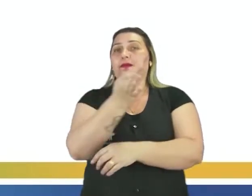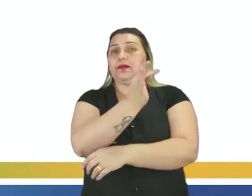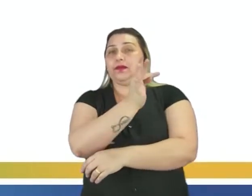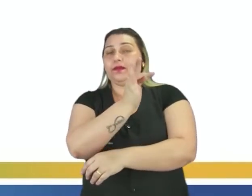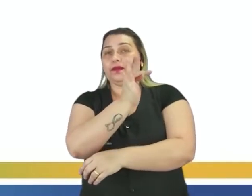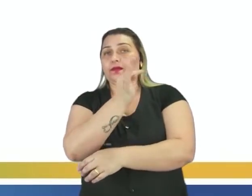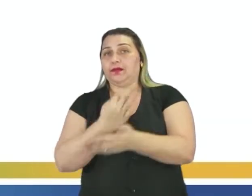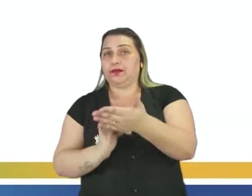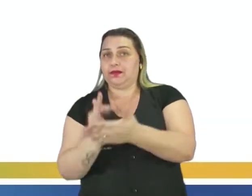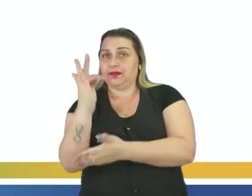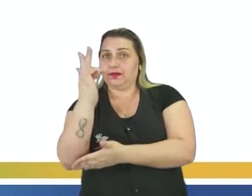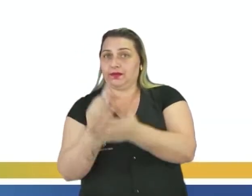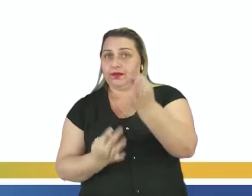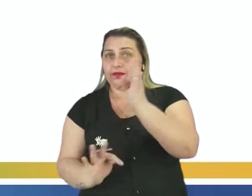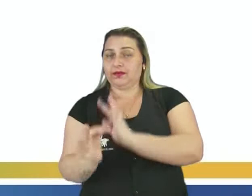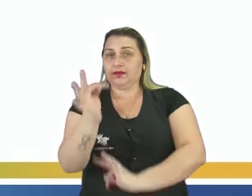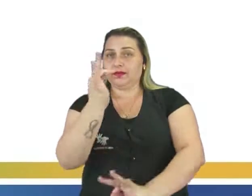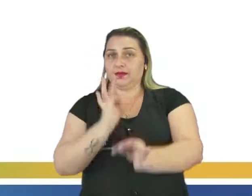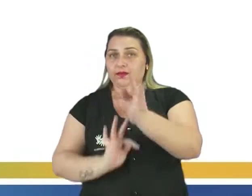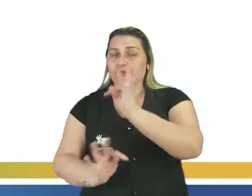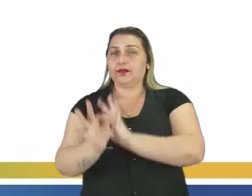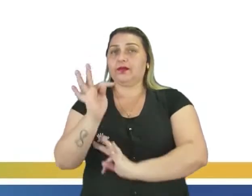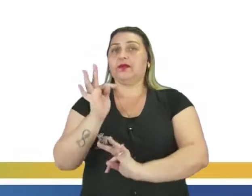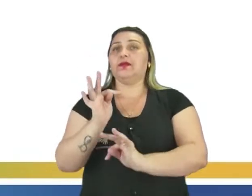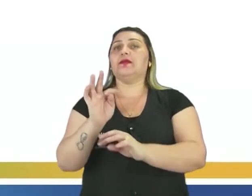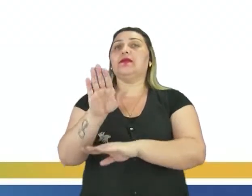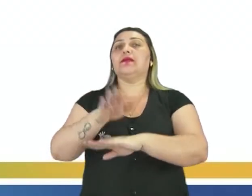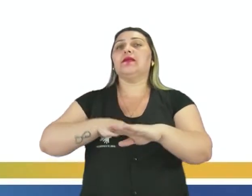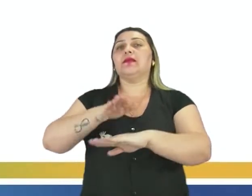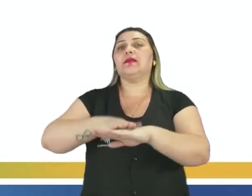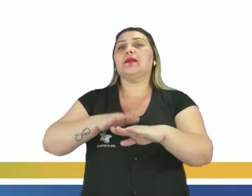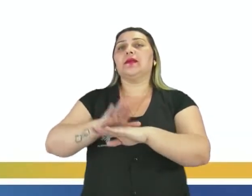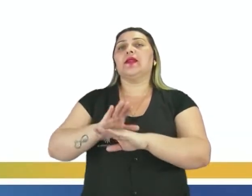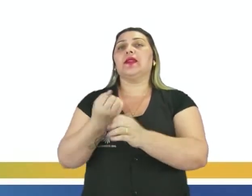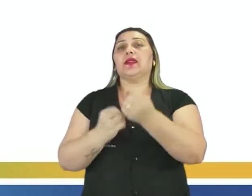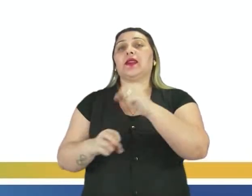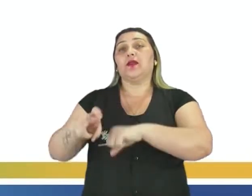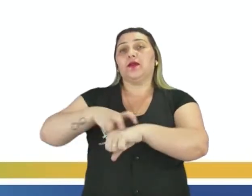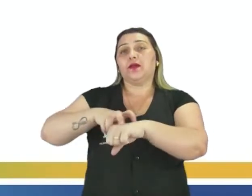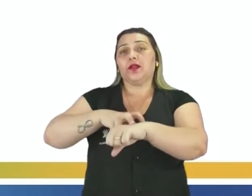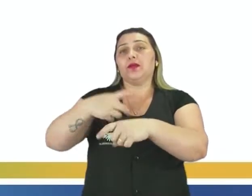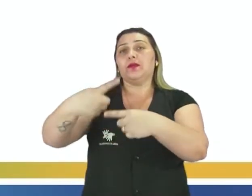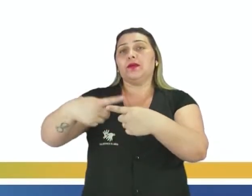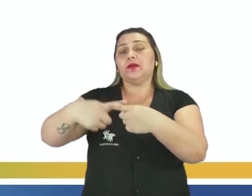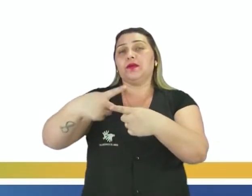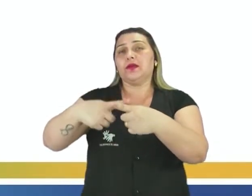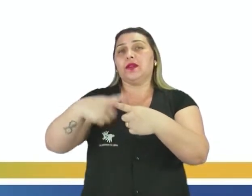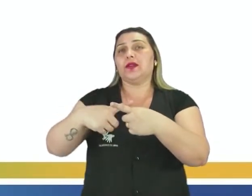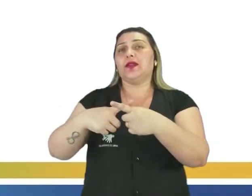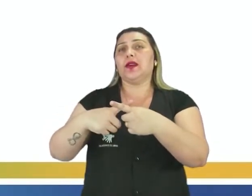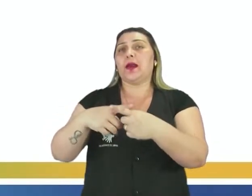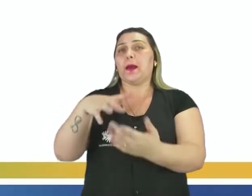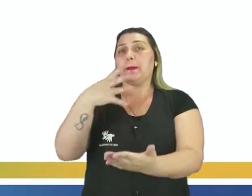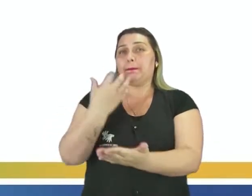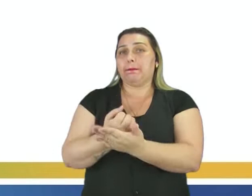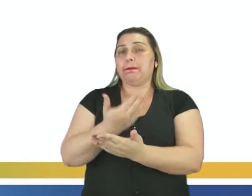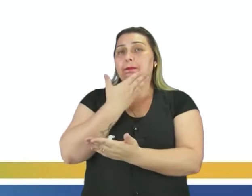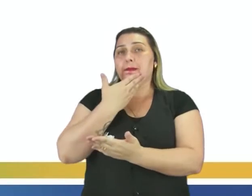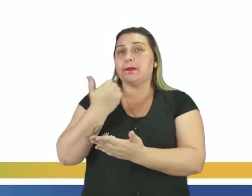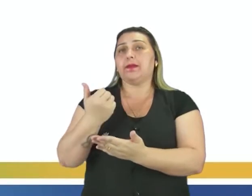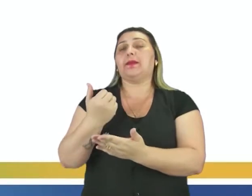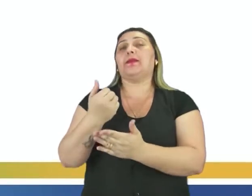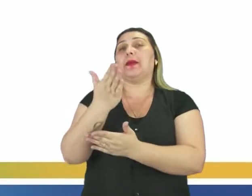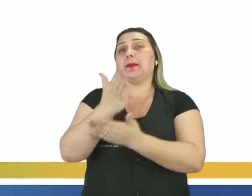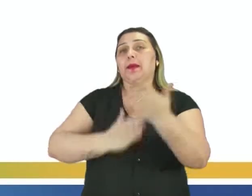no campo, realizada por aquilo que se convencionou chamar por Revolução Verde e que se consolidou no Brasil a partir da